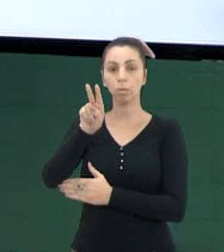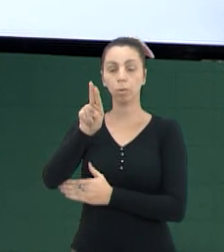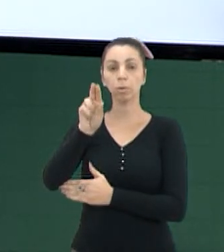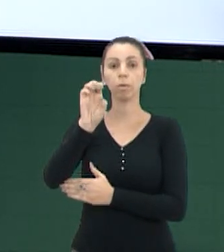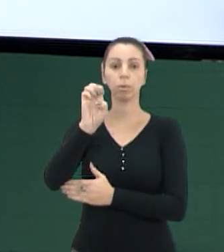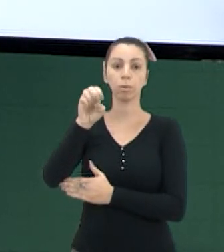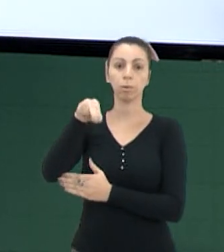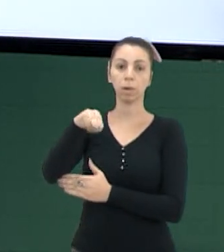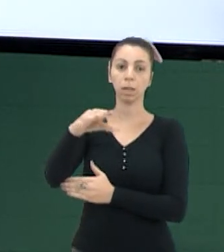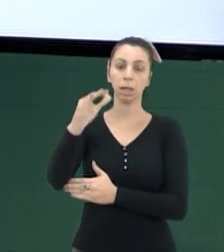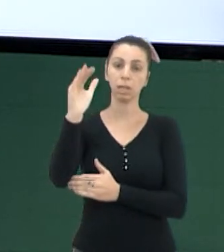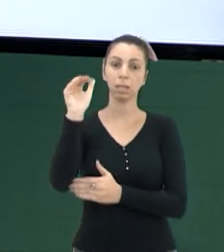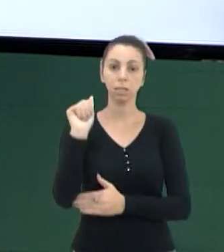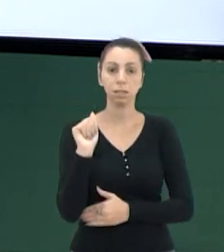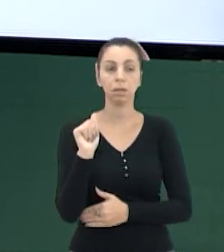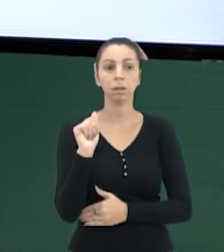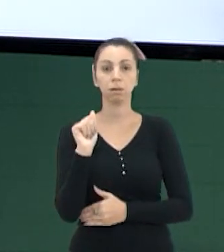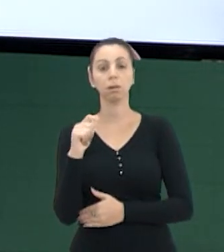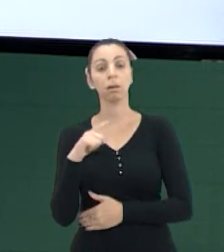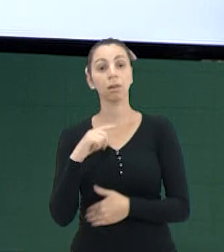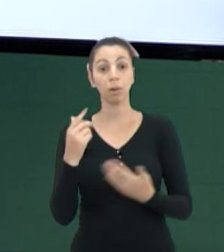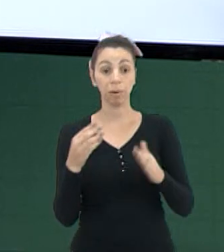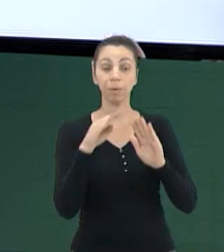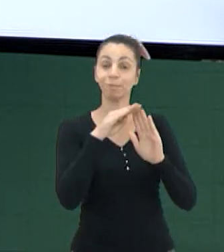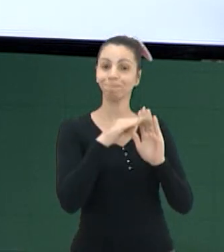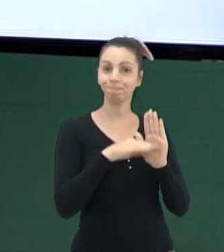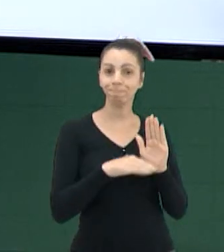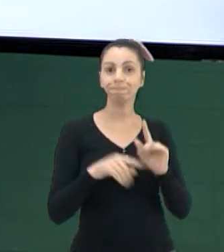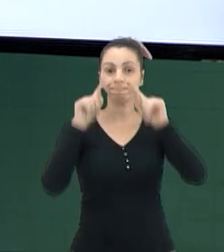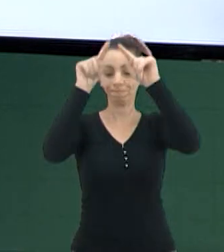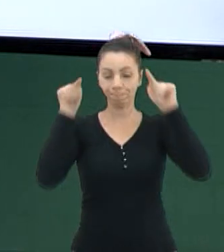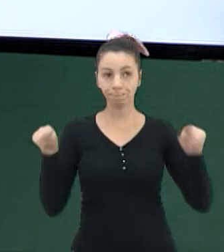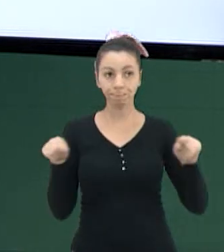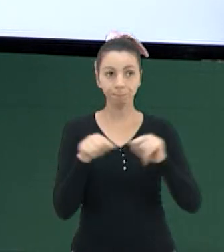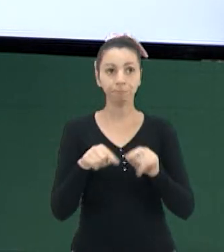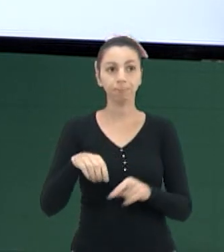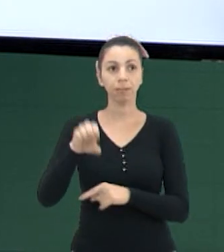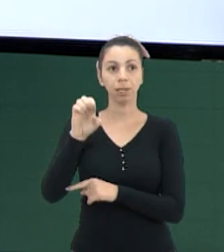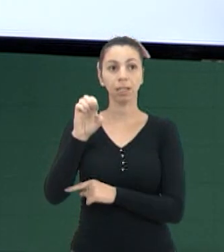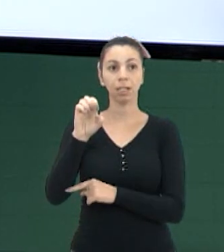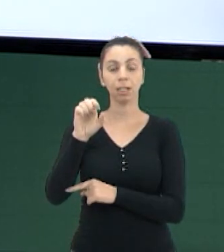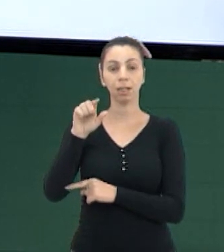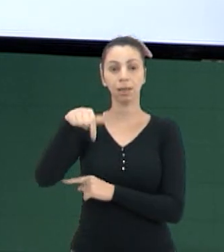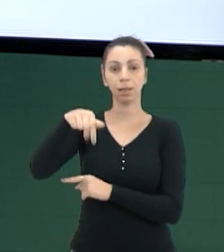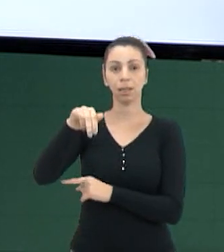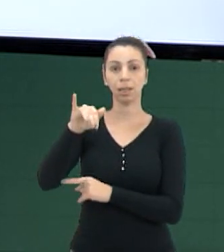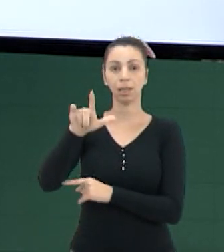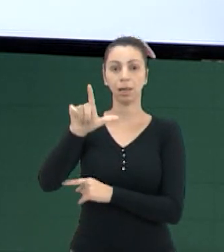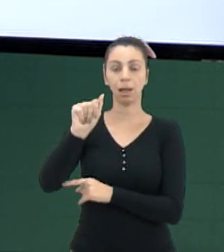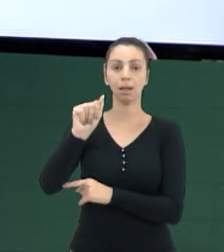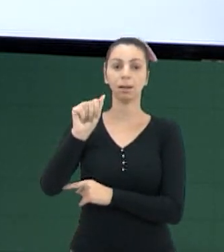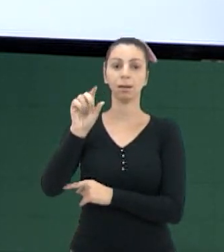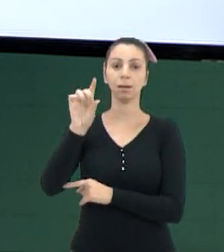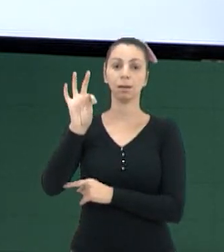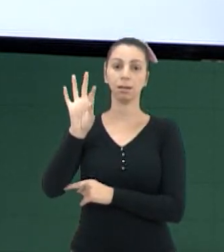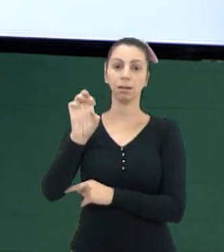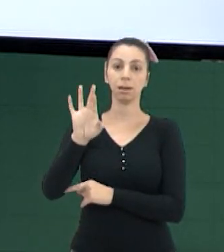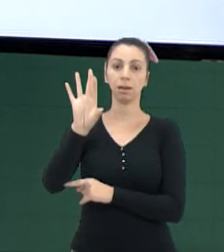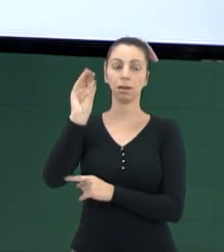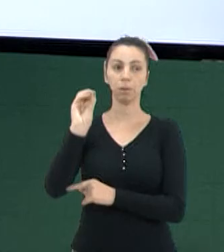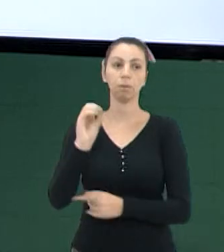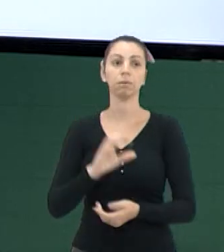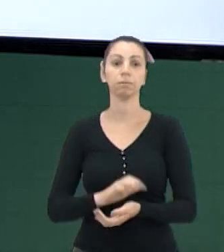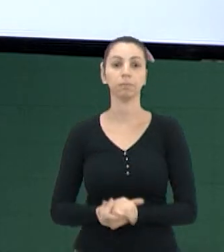ser o quê? Uma das propriedades do triângulo equilátero. Vamos lá? Olha lá, propriedade do